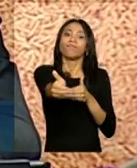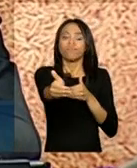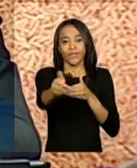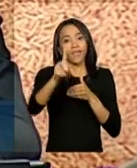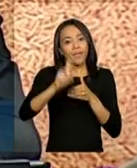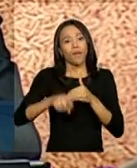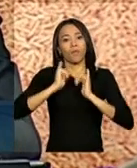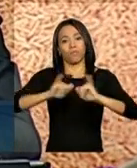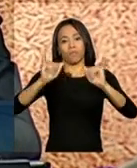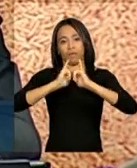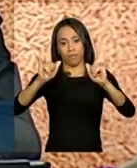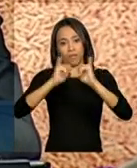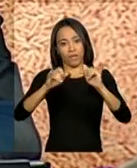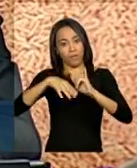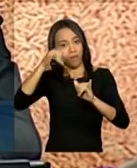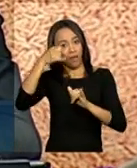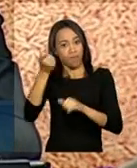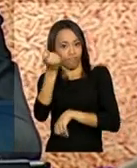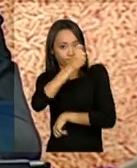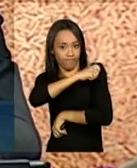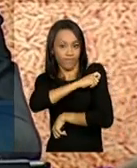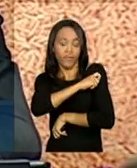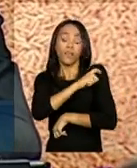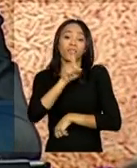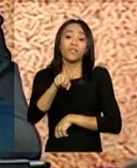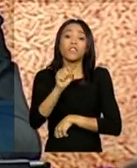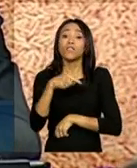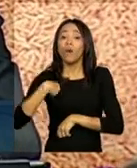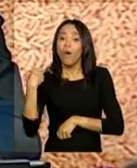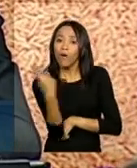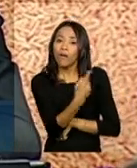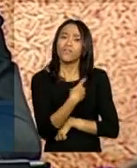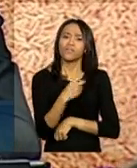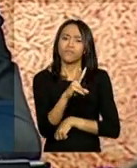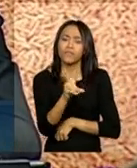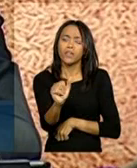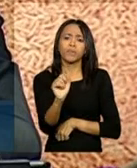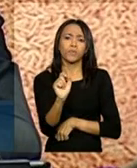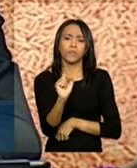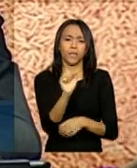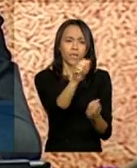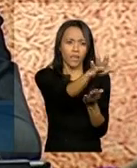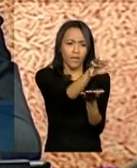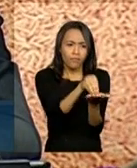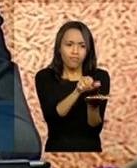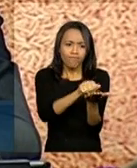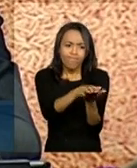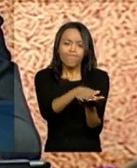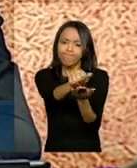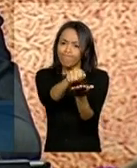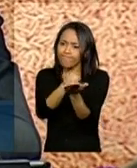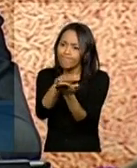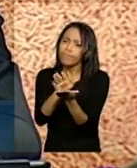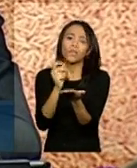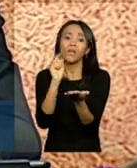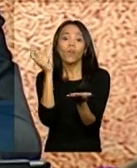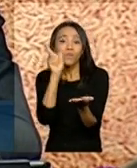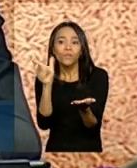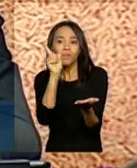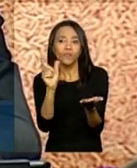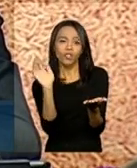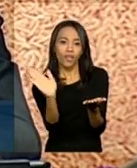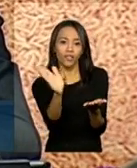imunizações o sistema nominal aonde nós estaremos registrando as doses aplicadas nas meninas